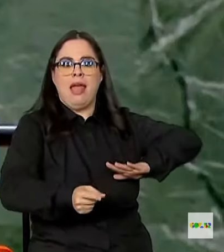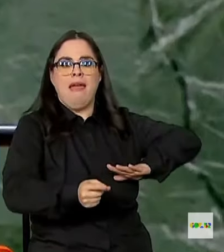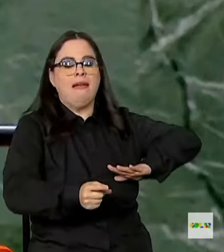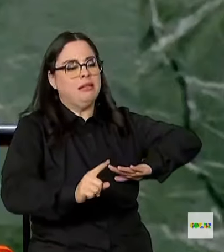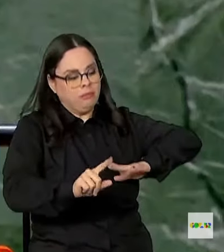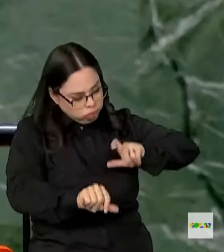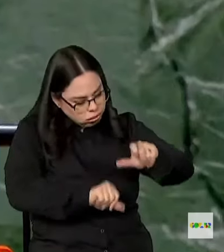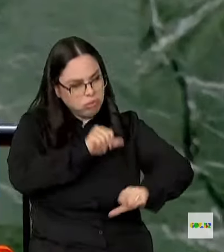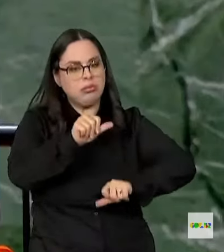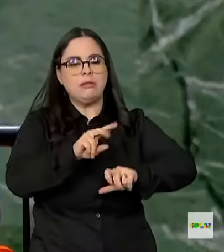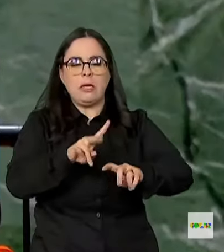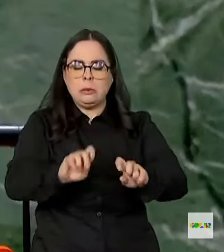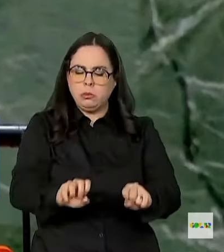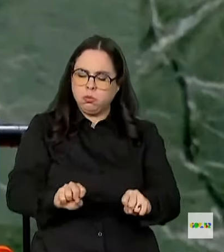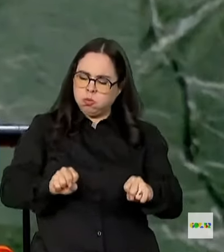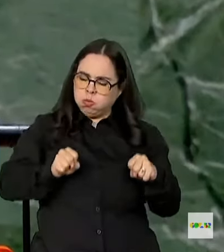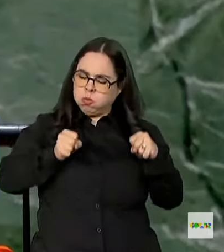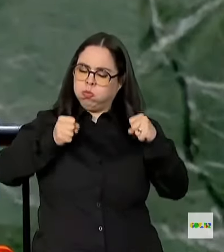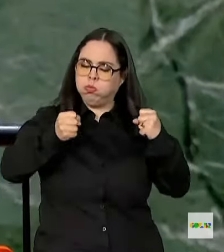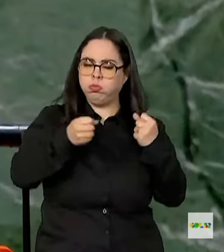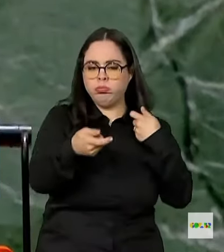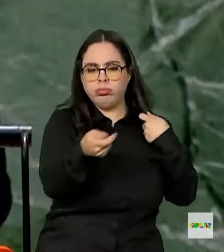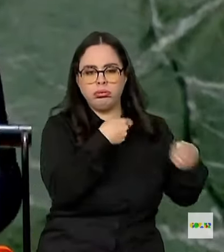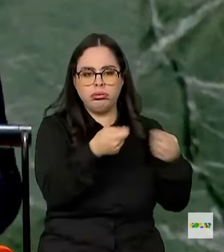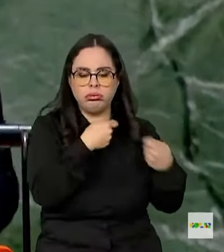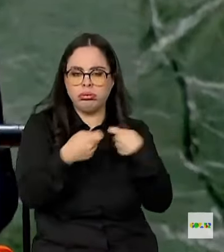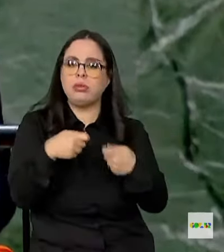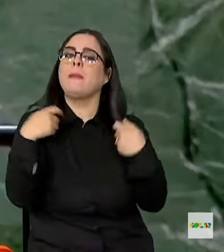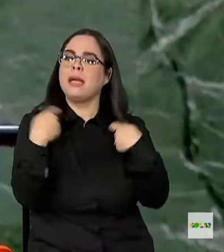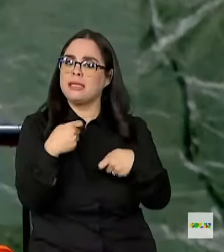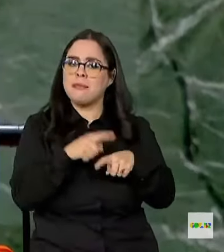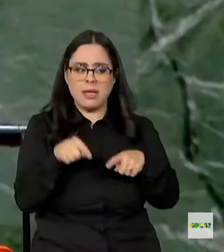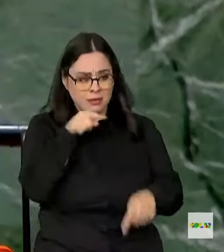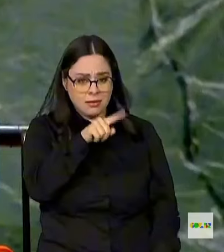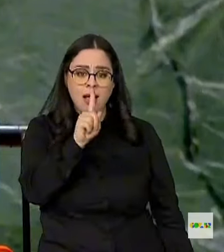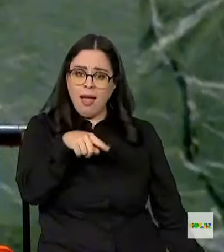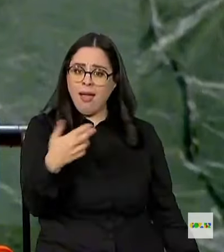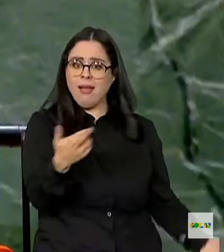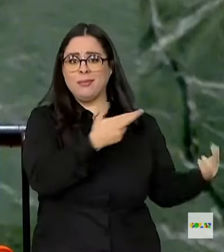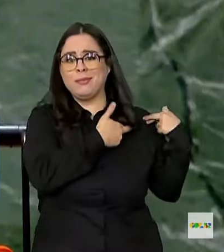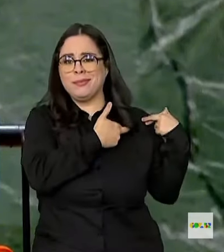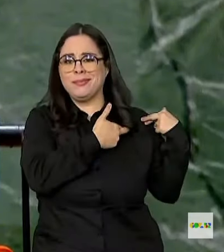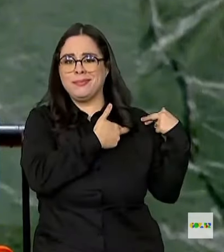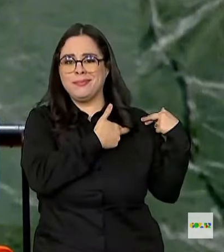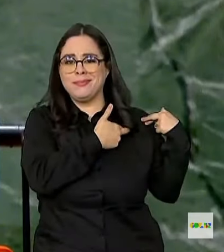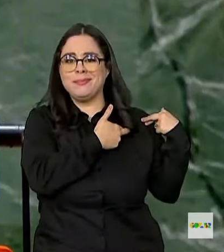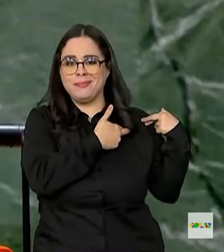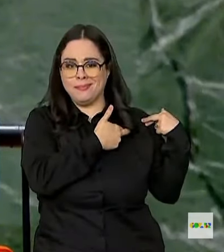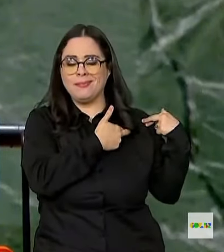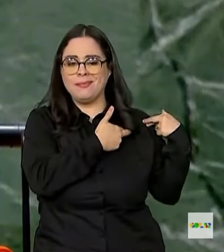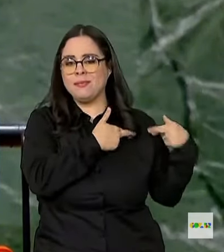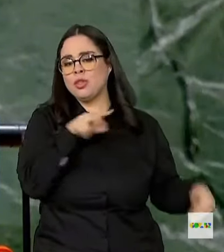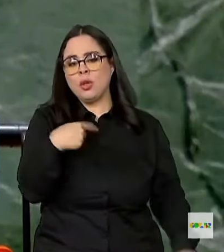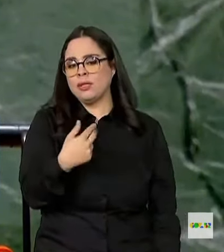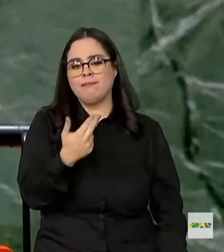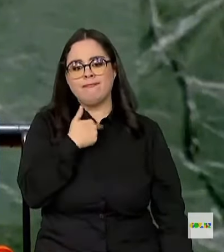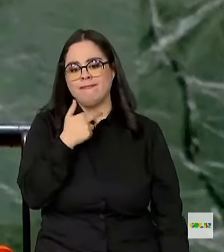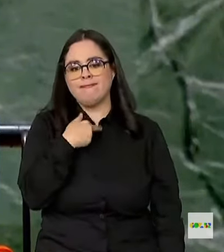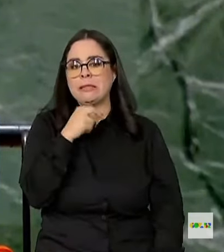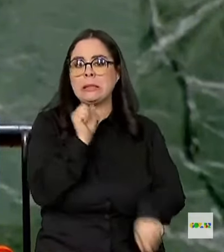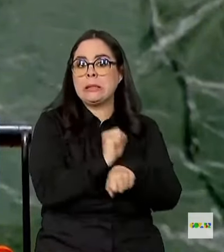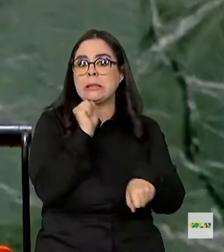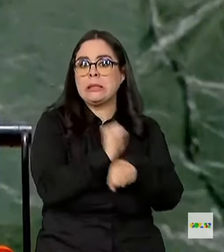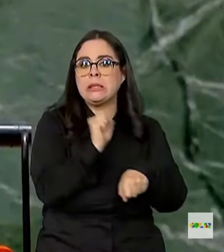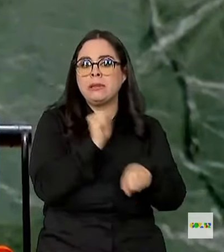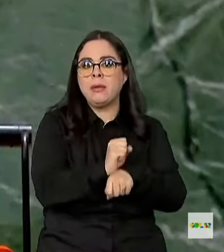Exigirá enorme esforço de negociação, mas essa é a nossa responsabilidade. Não podemos esperar por